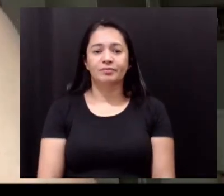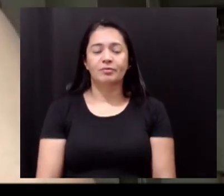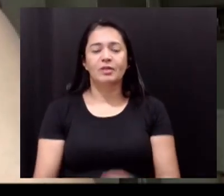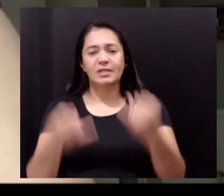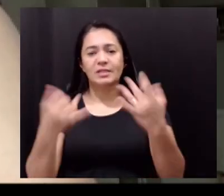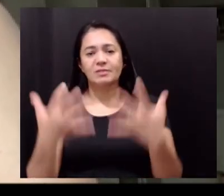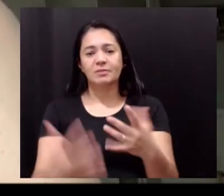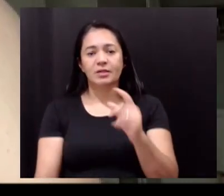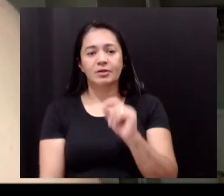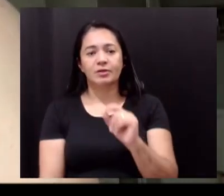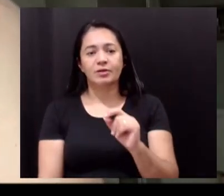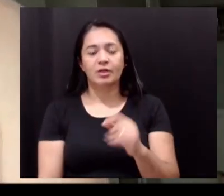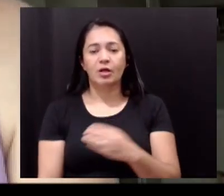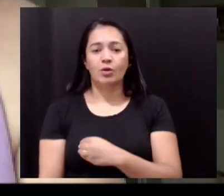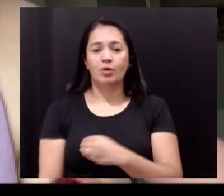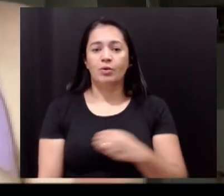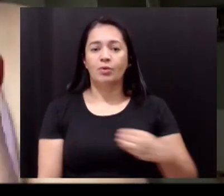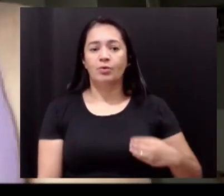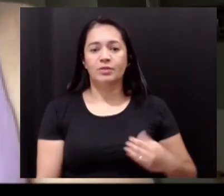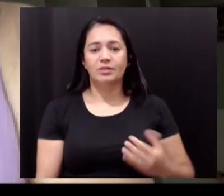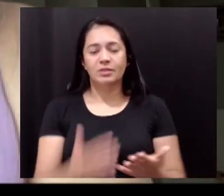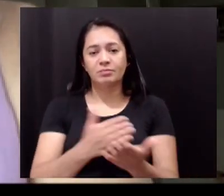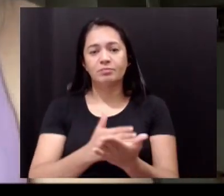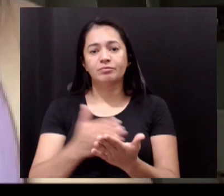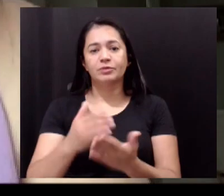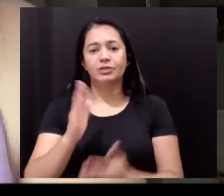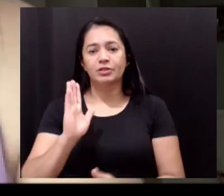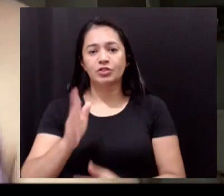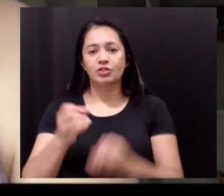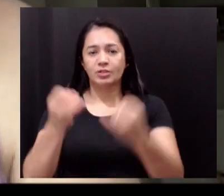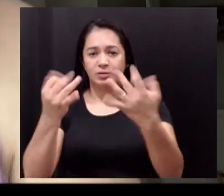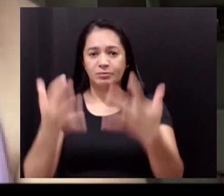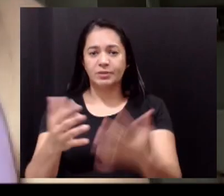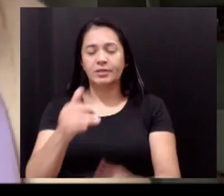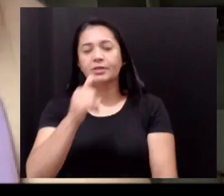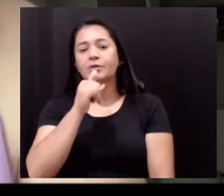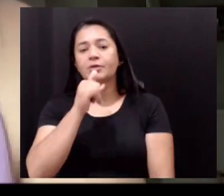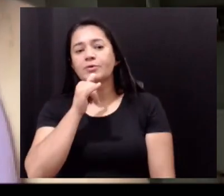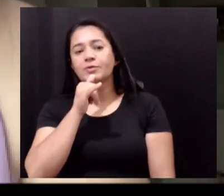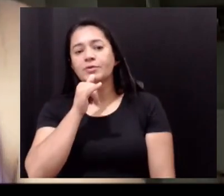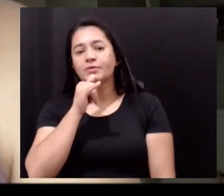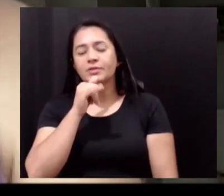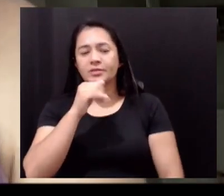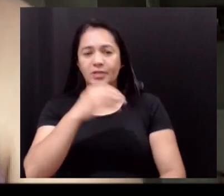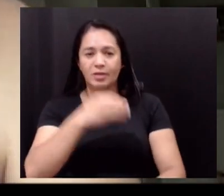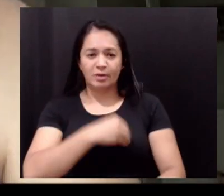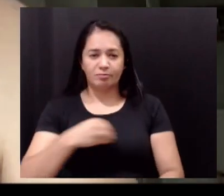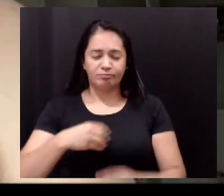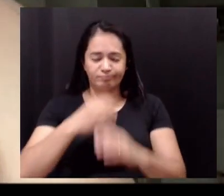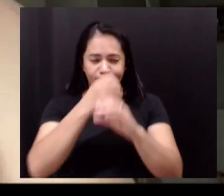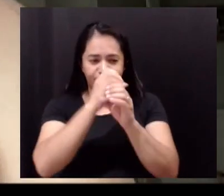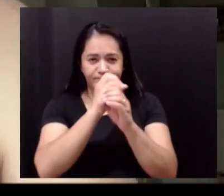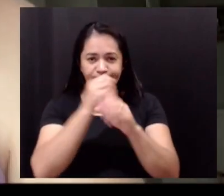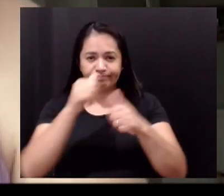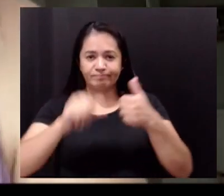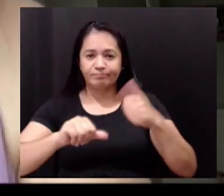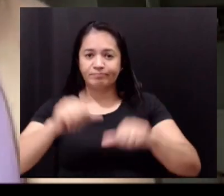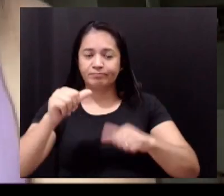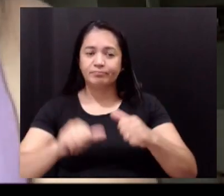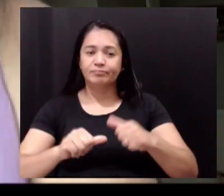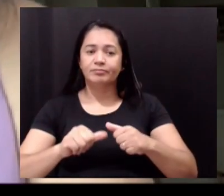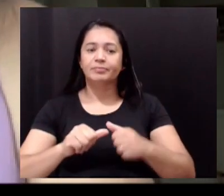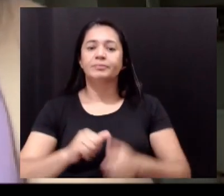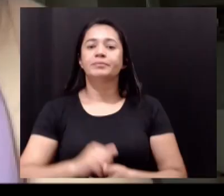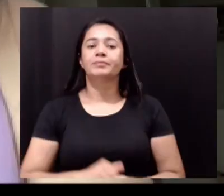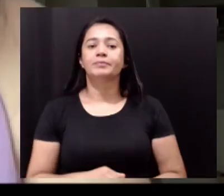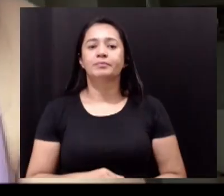exames iniciais que eu comentei, né? Então, por exemplo, fazer uma biópsia, ter um resultado de anátomo patológico compatível com câncer.